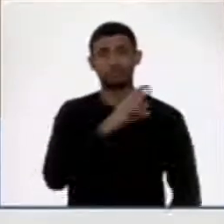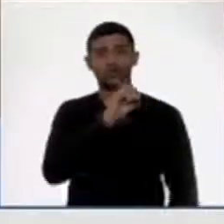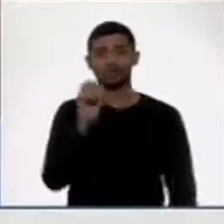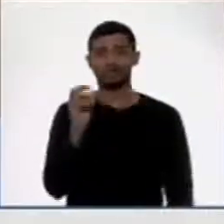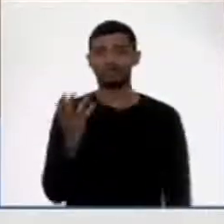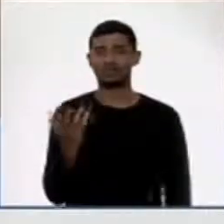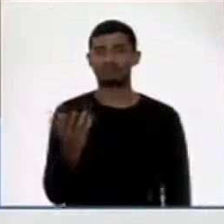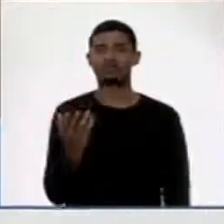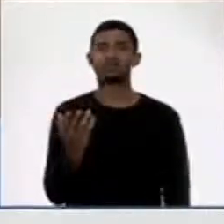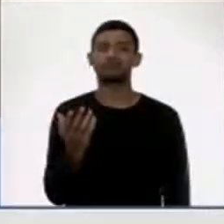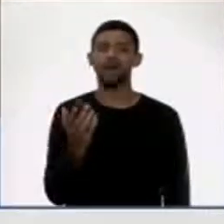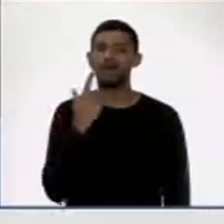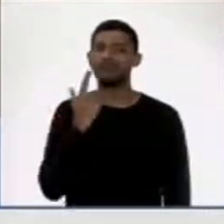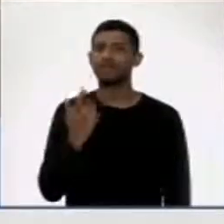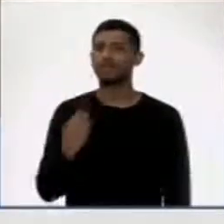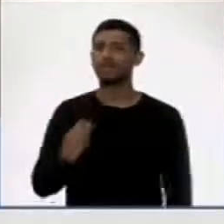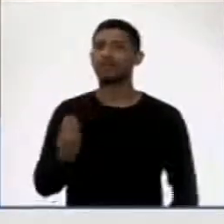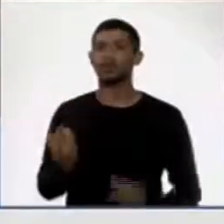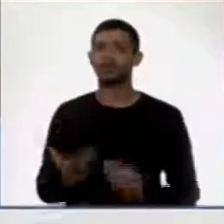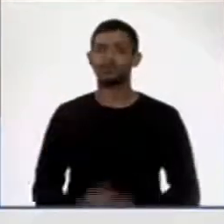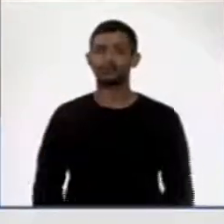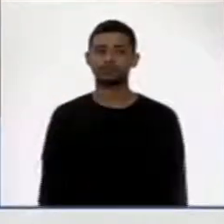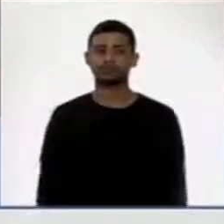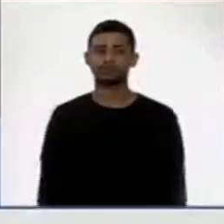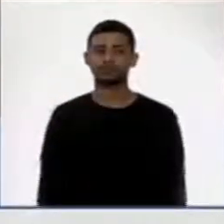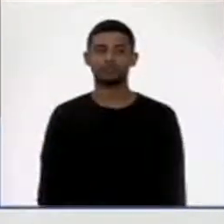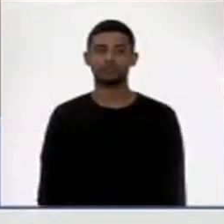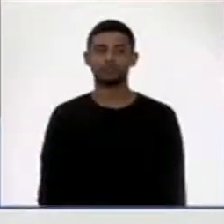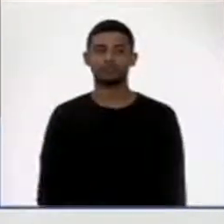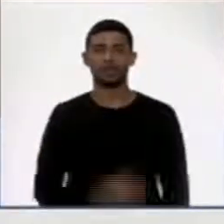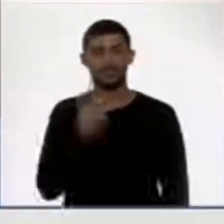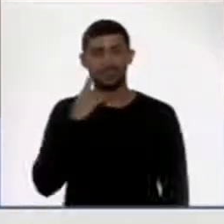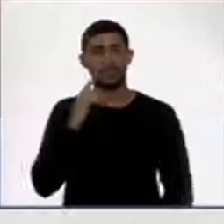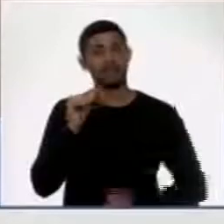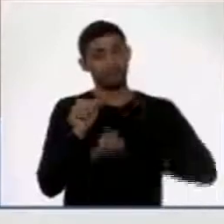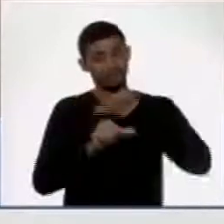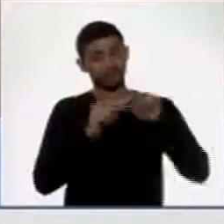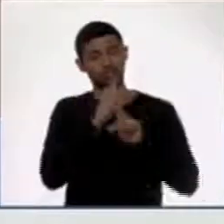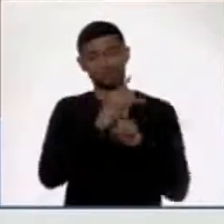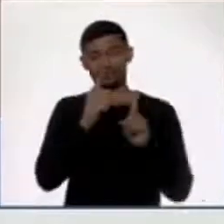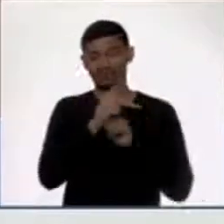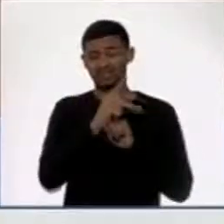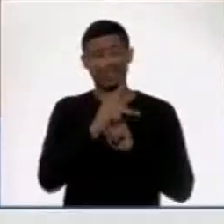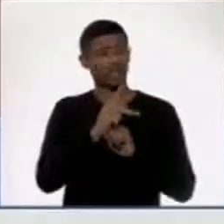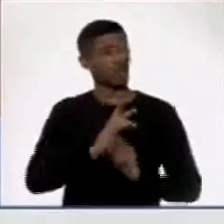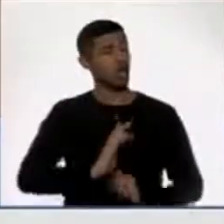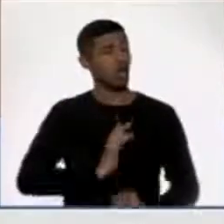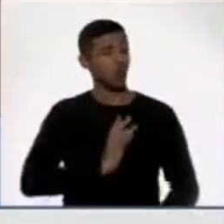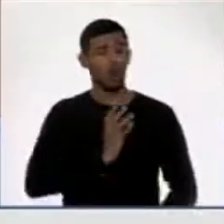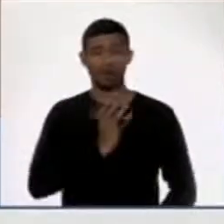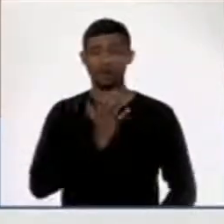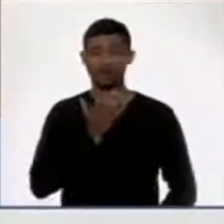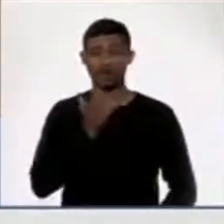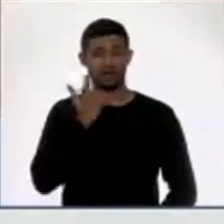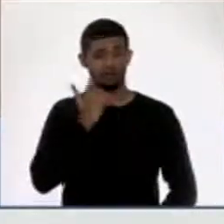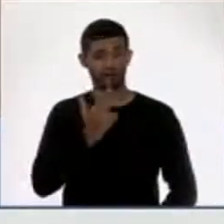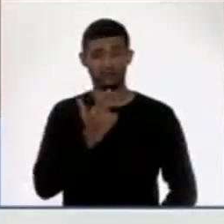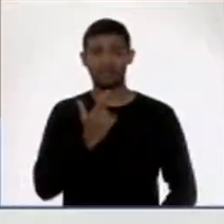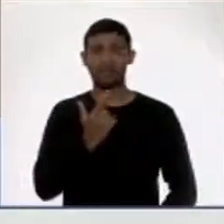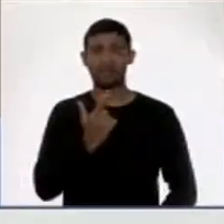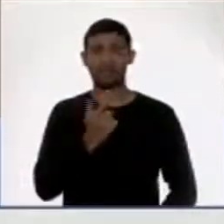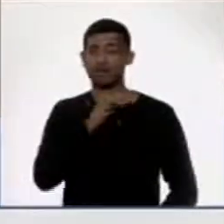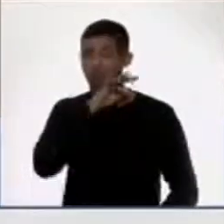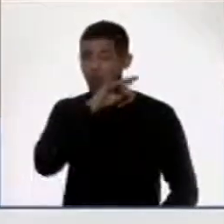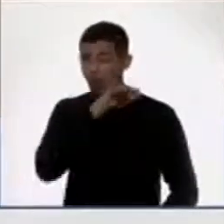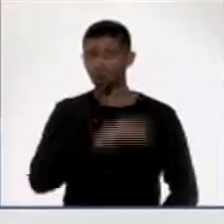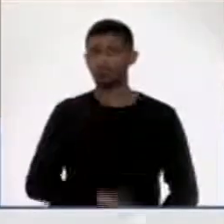condições de dignidade na sua vida. É uma reforma cruel que penaliza especialmente os mais